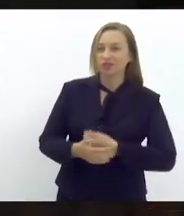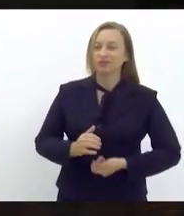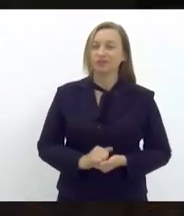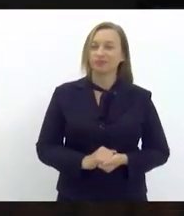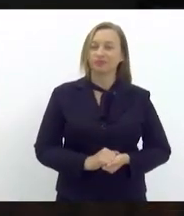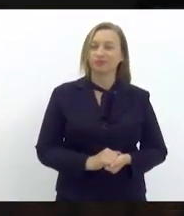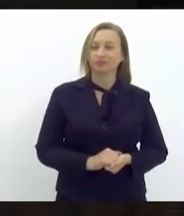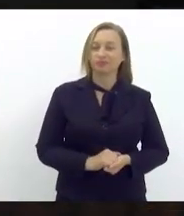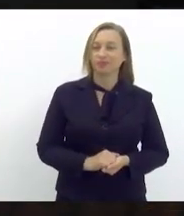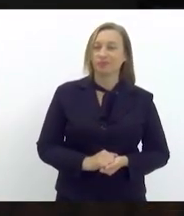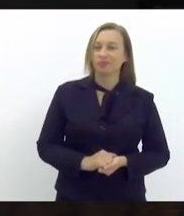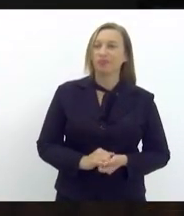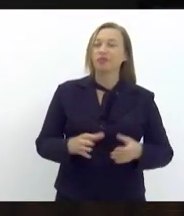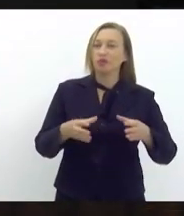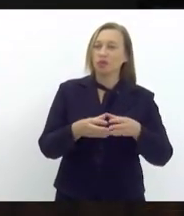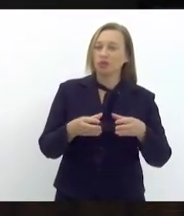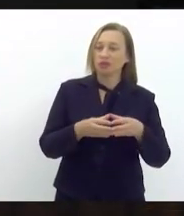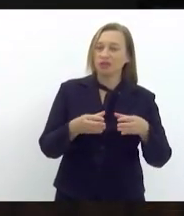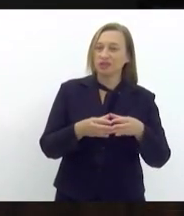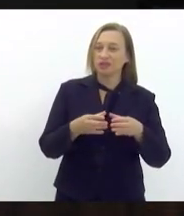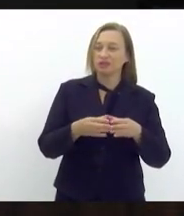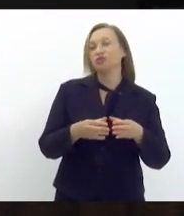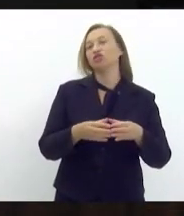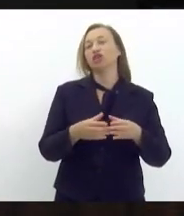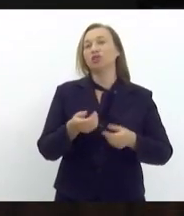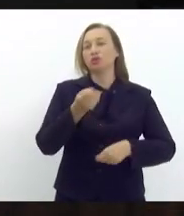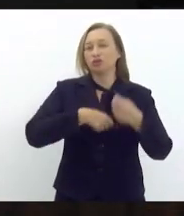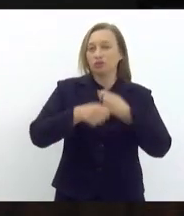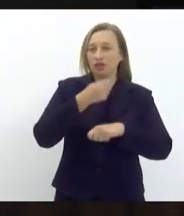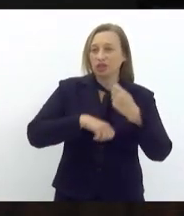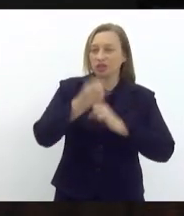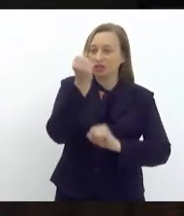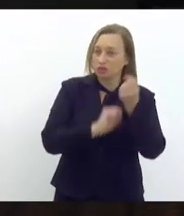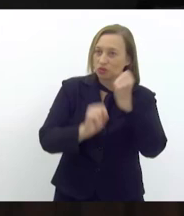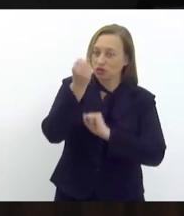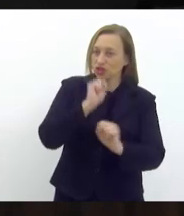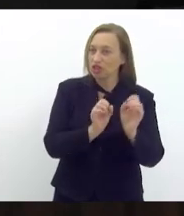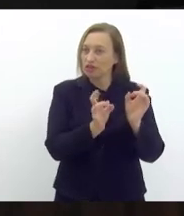emitir parecer pela comissão de economia indústria e comércio